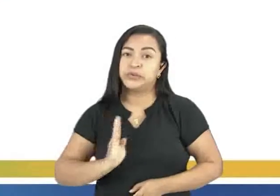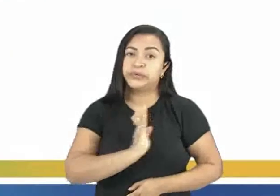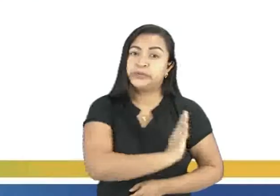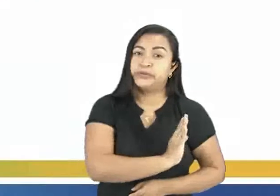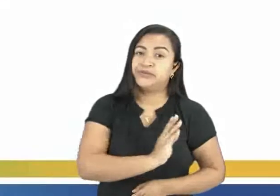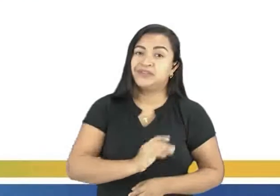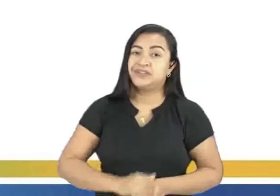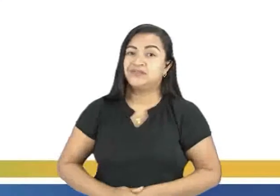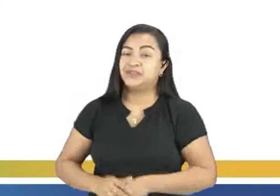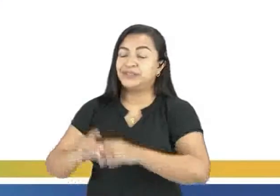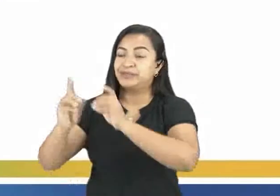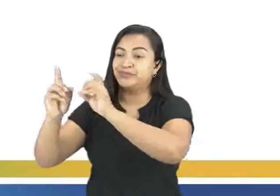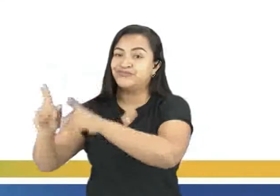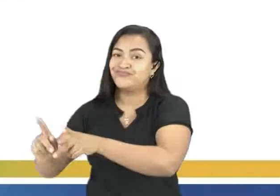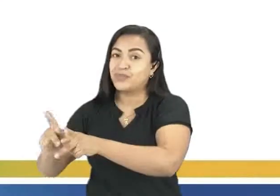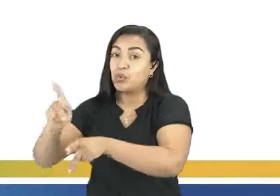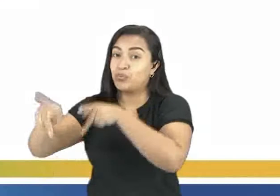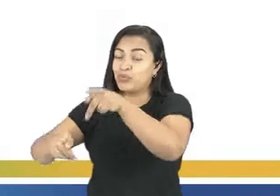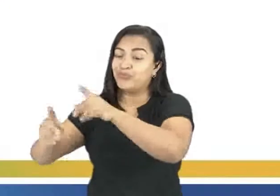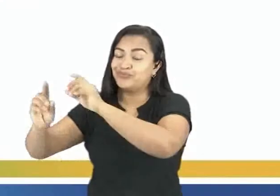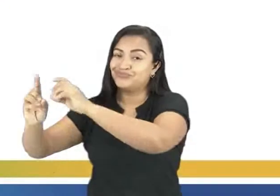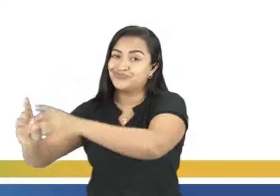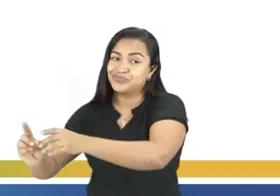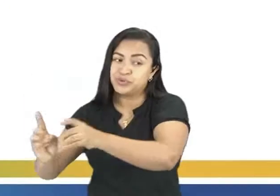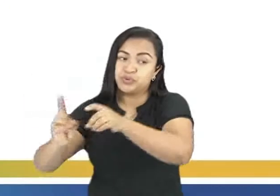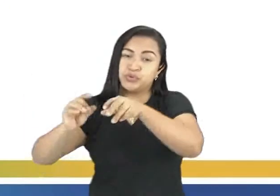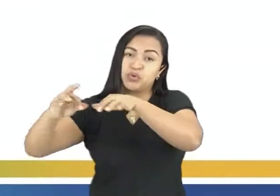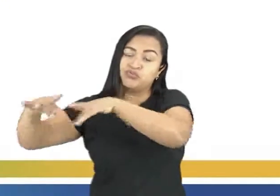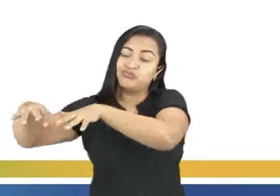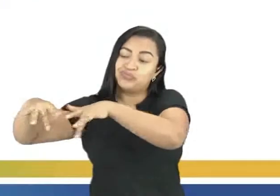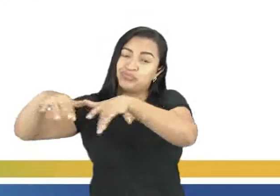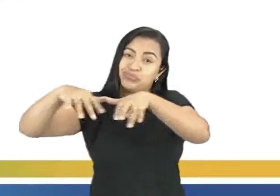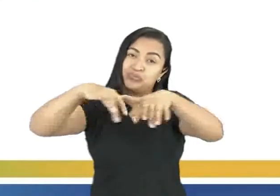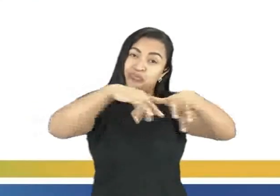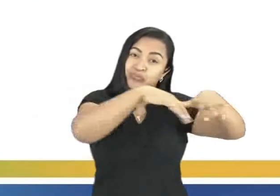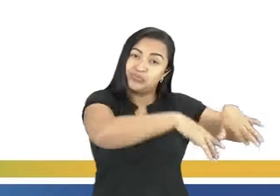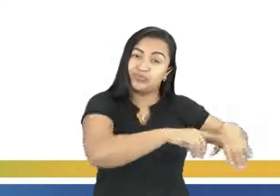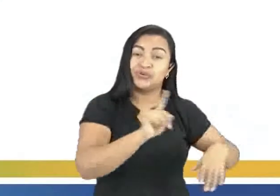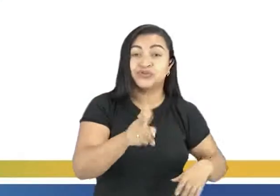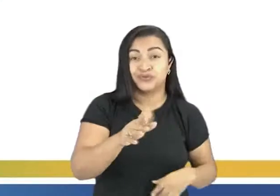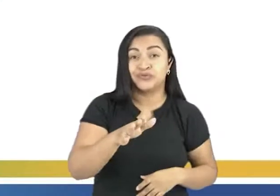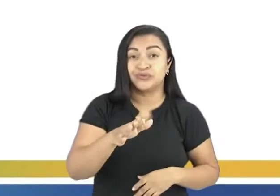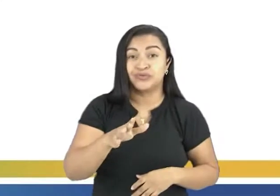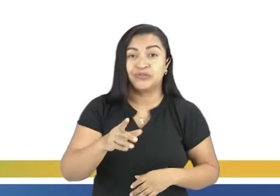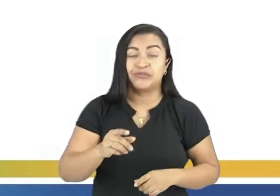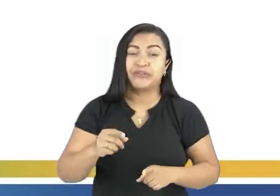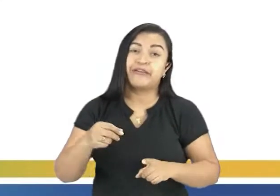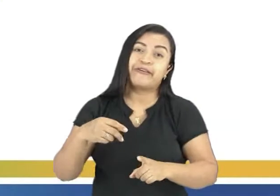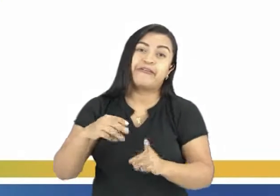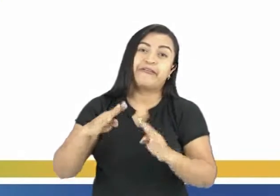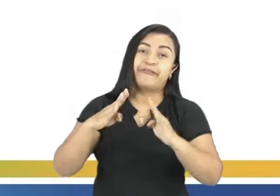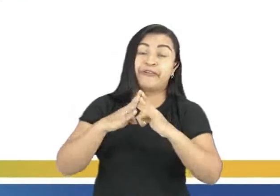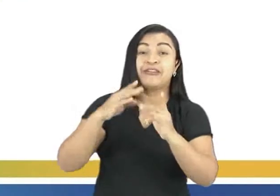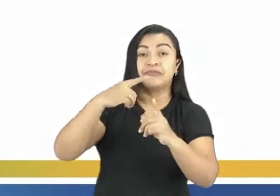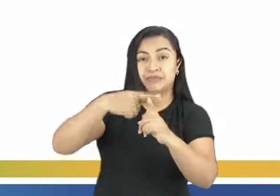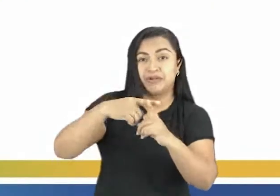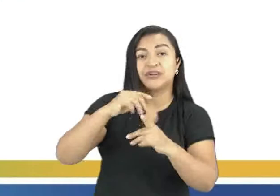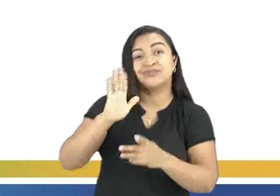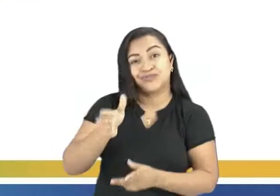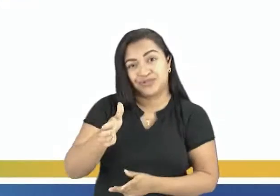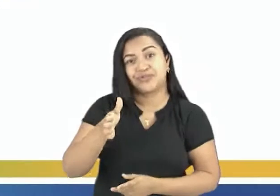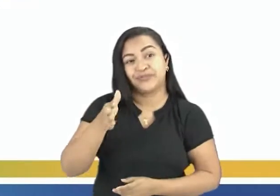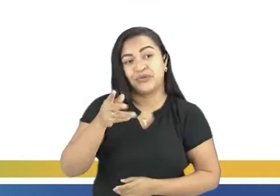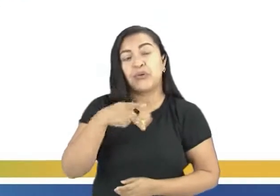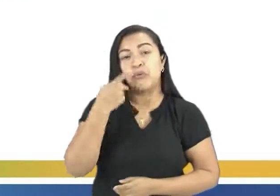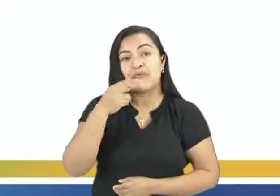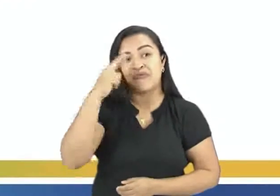tiveram aí andar pelo deserto. Você que é mais evangélico, frequenta uma igreja, você talvez já até ouviu falar essa história do povo hebreu. Então fica